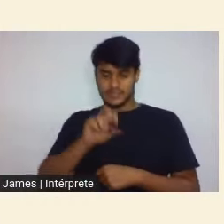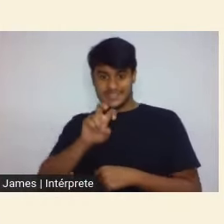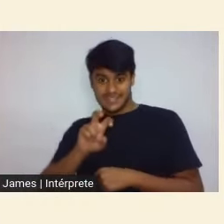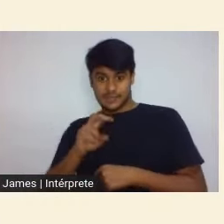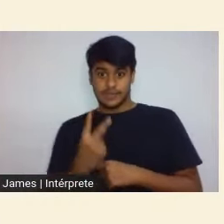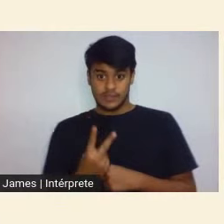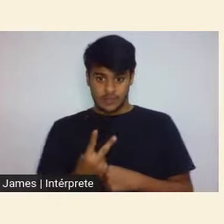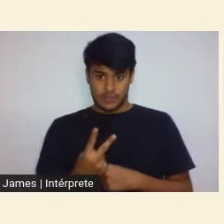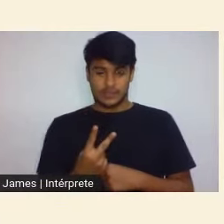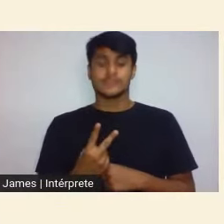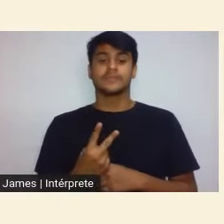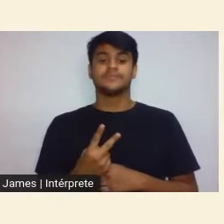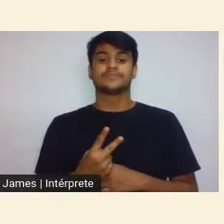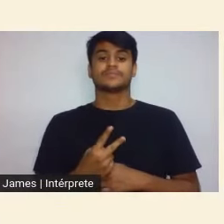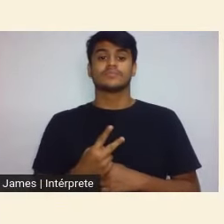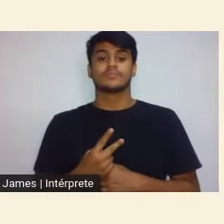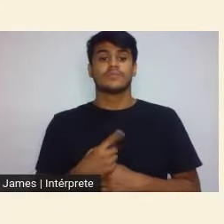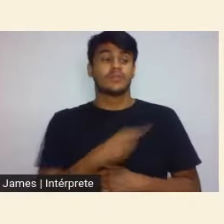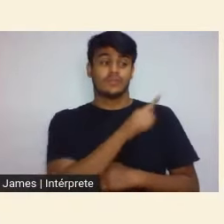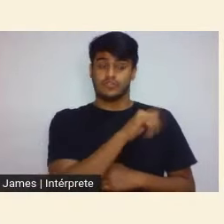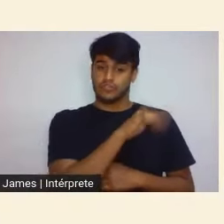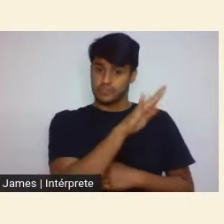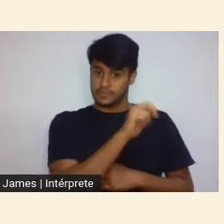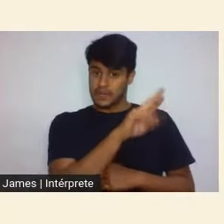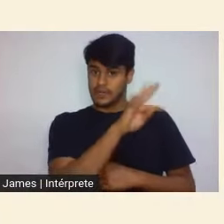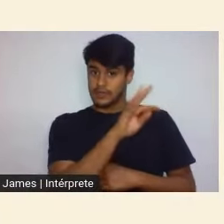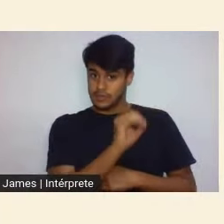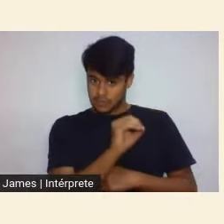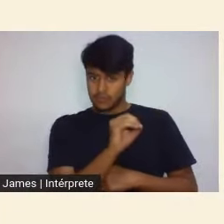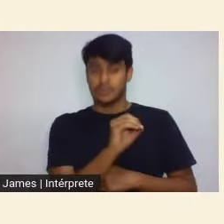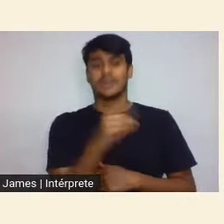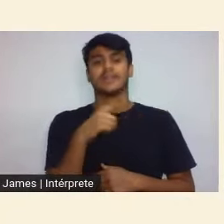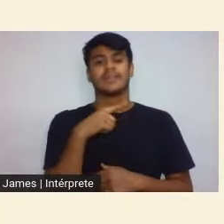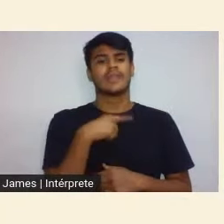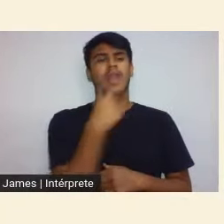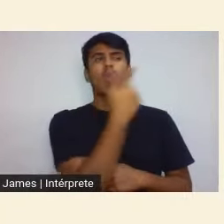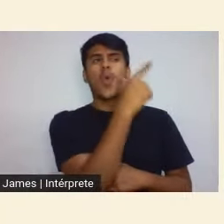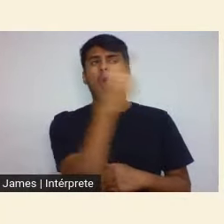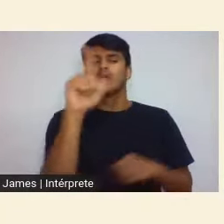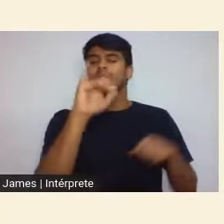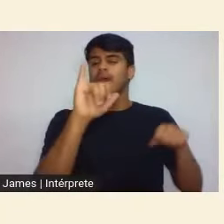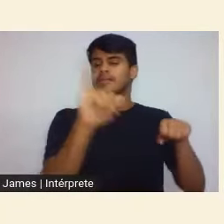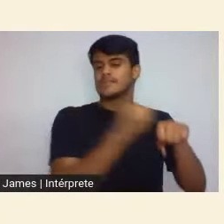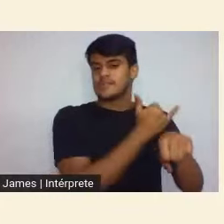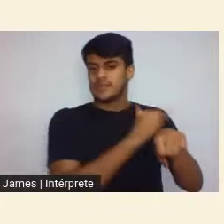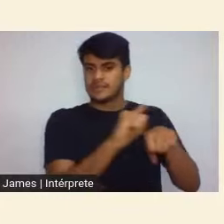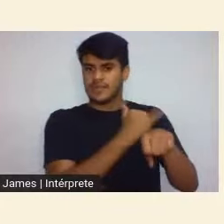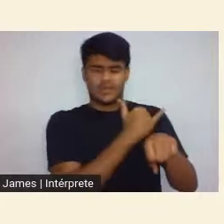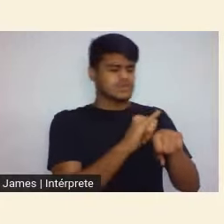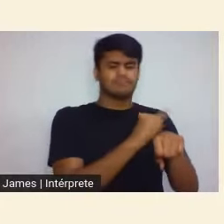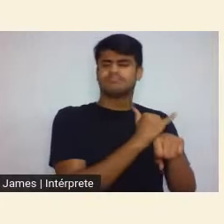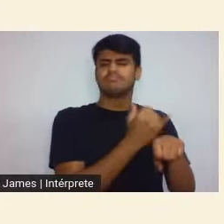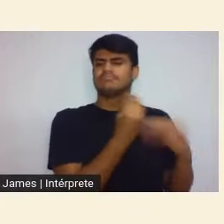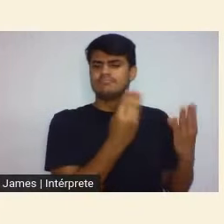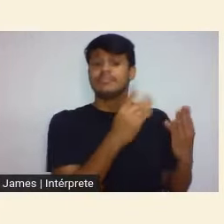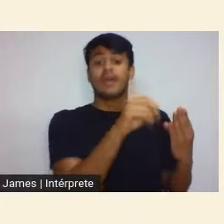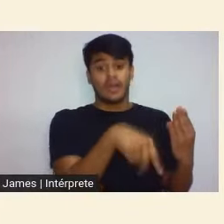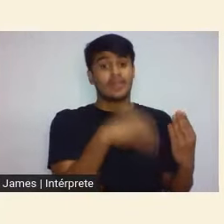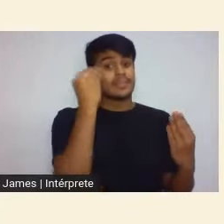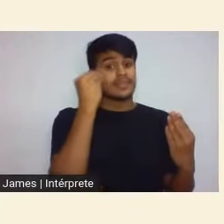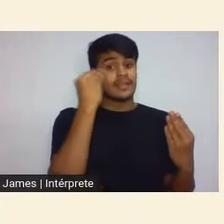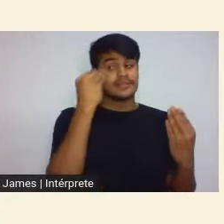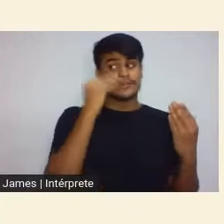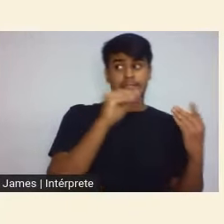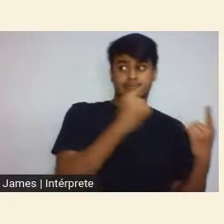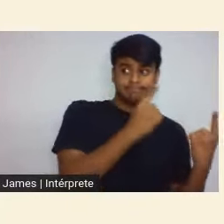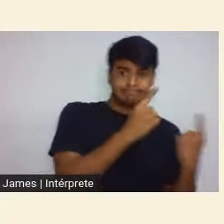1952, né, Gilberto Freire havia utilizado outra estratégia para tentar enfrentar